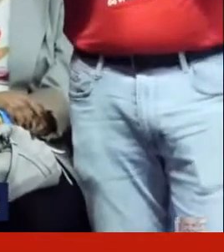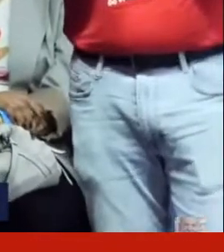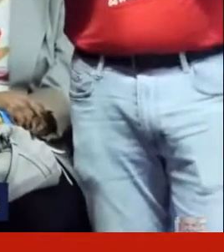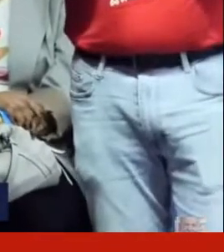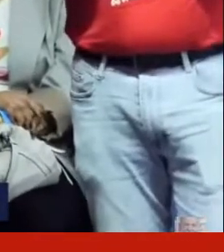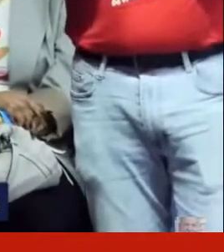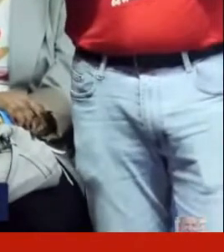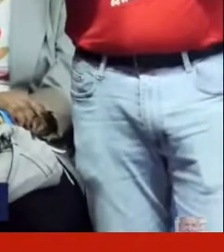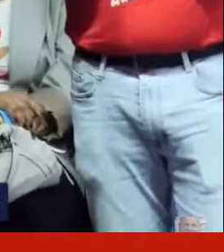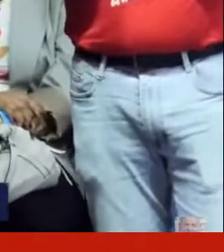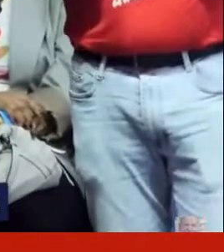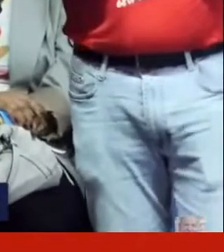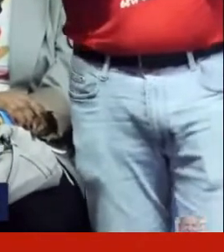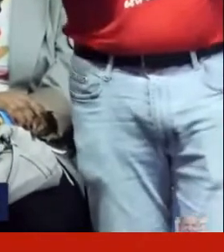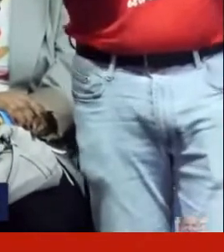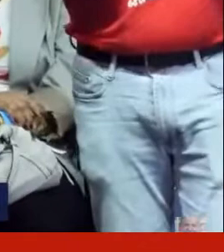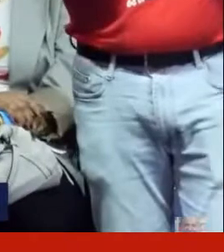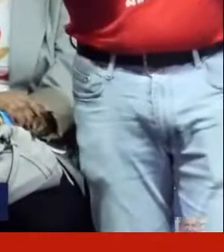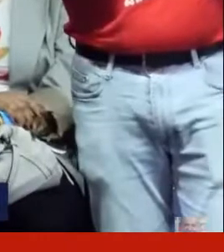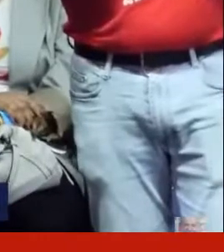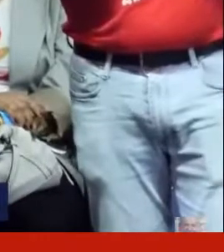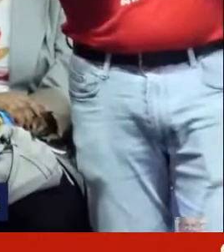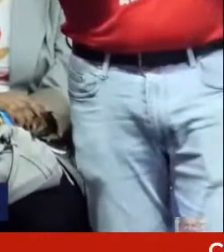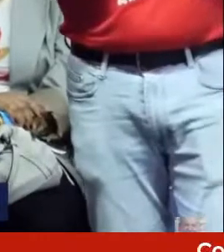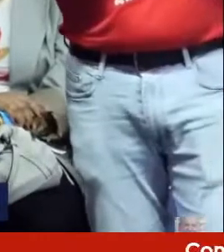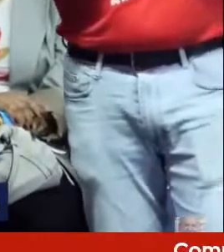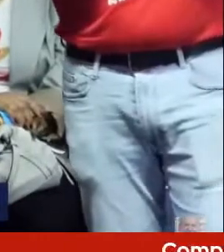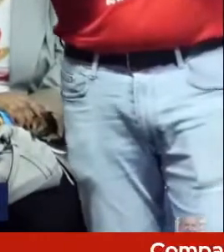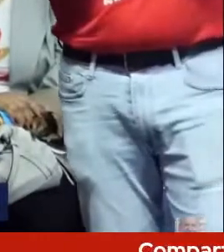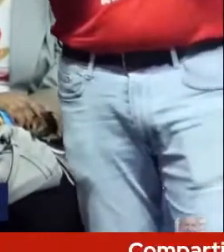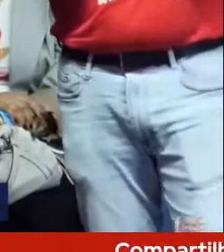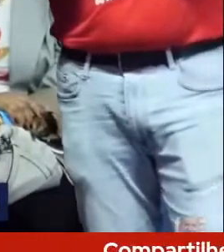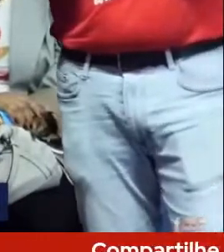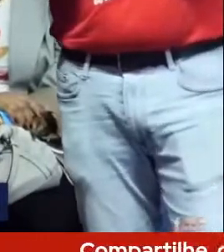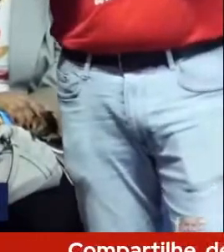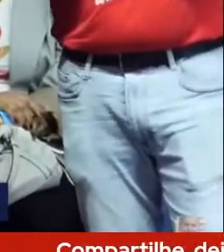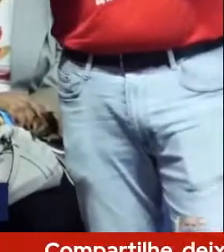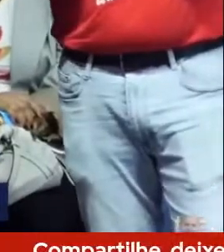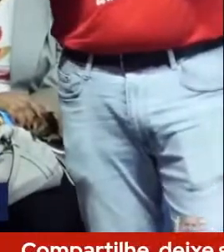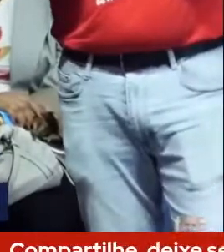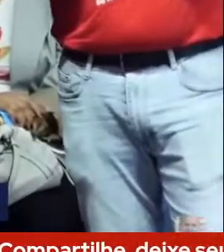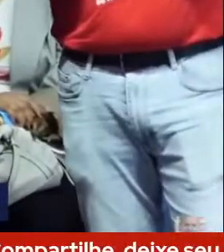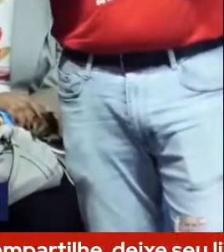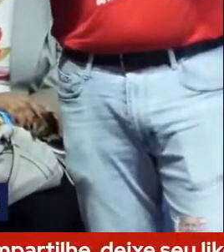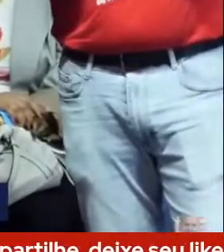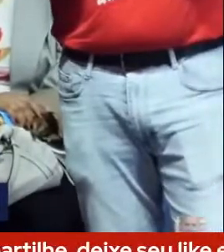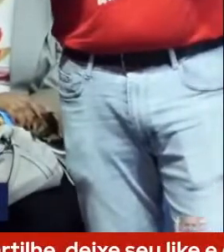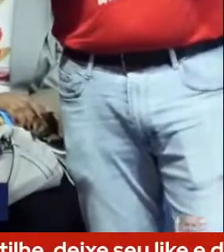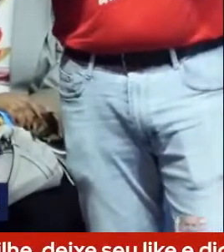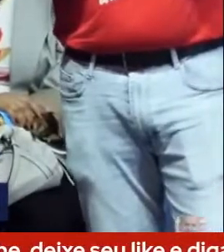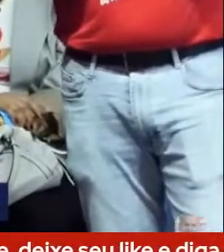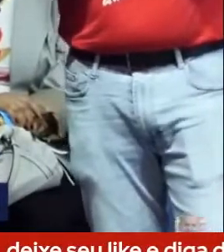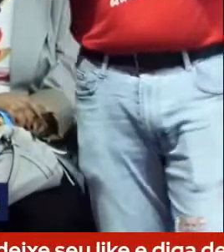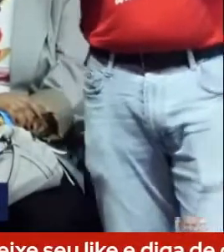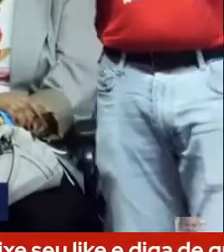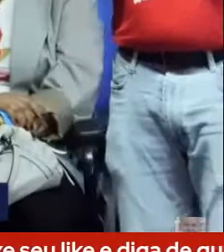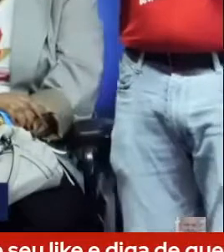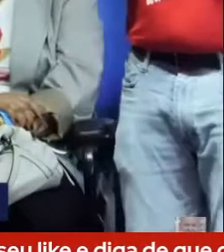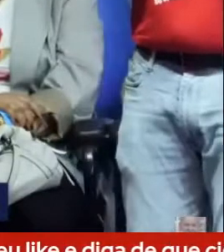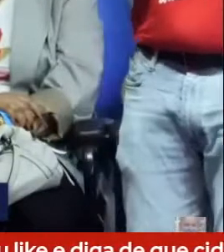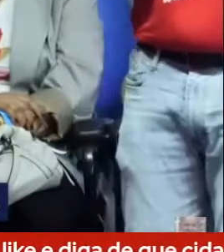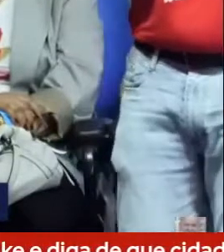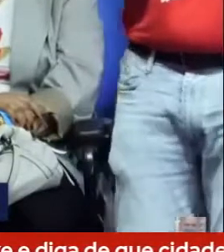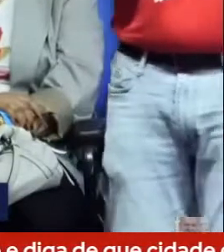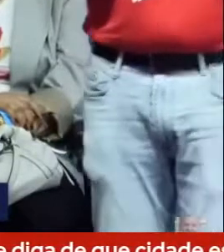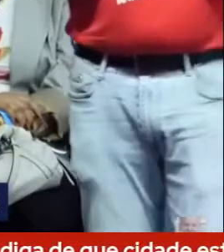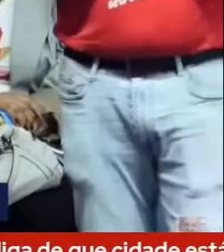16º. Não é nem série B, caiu para série C logo, né? O emprego caiu 8,4